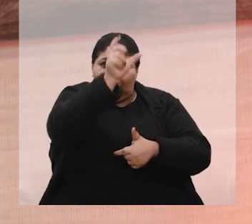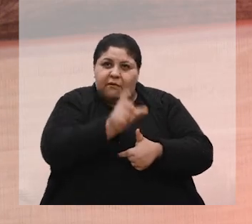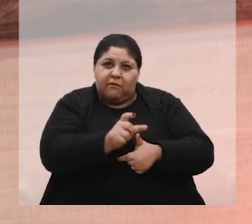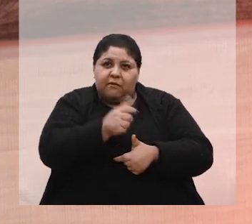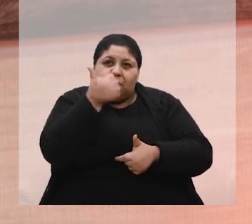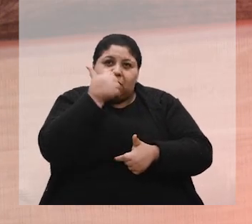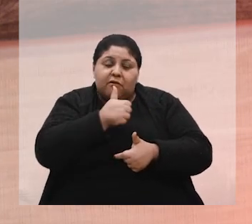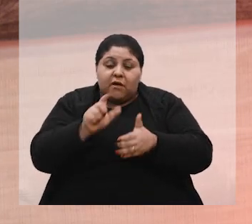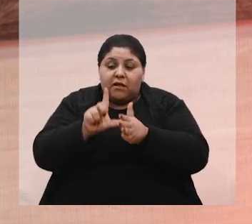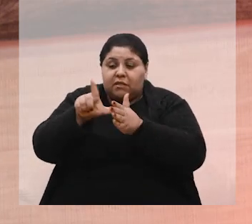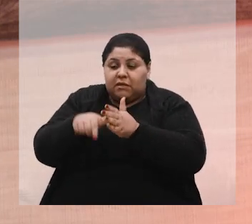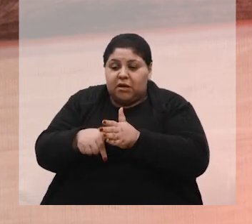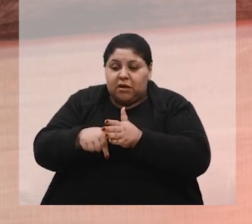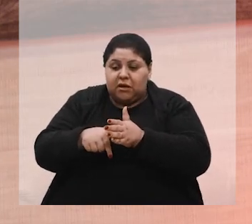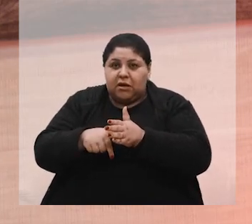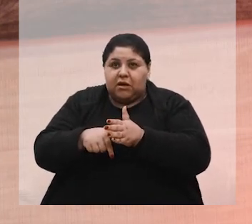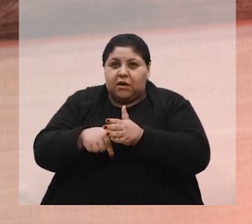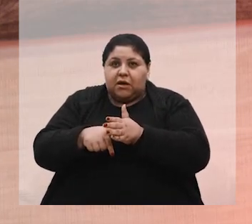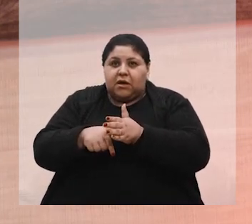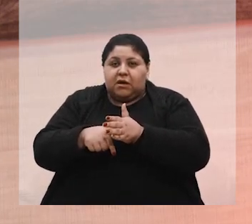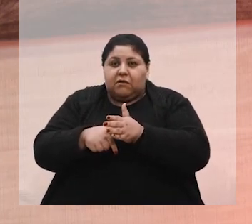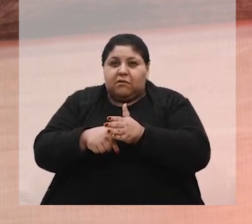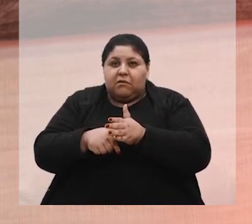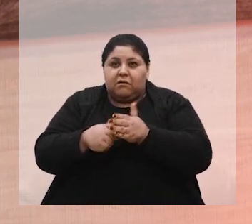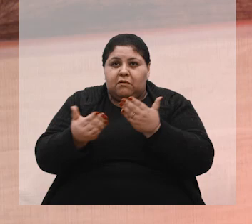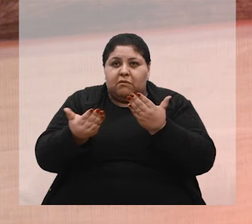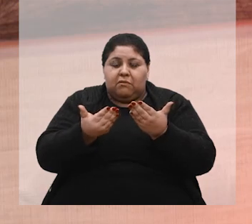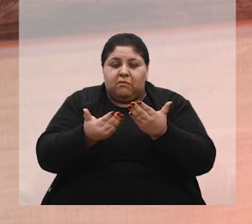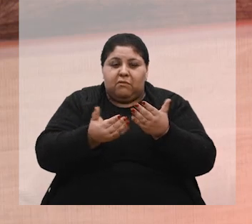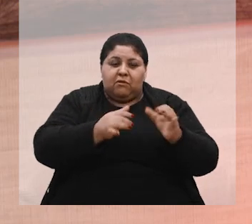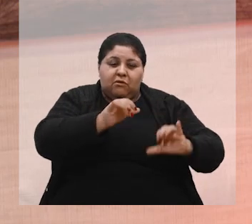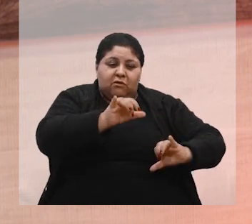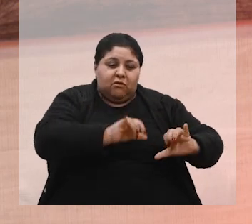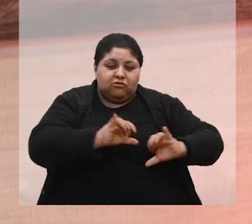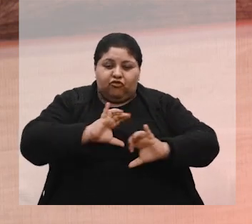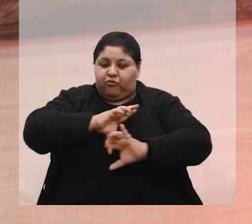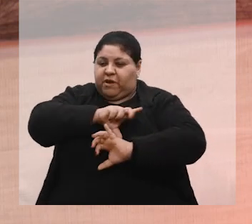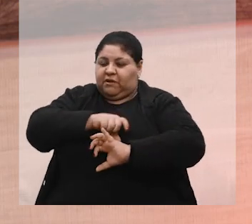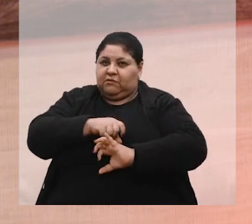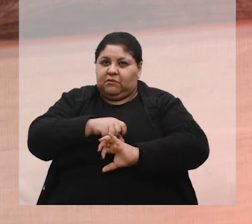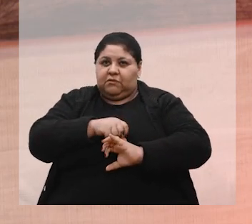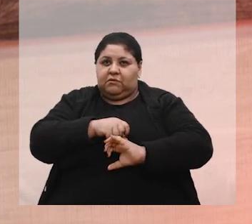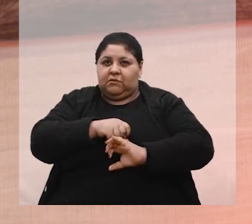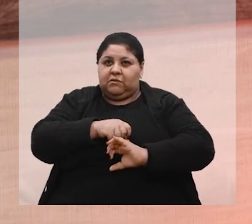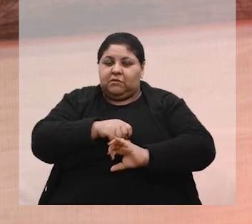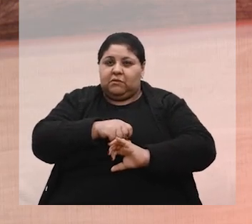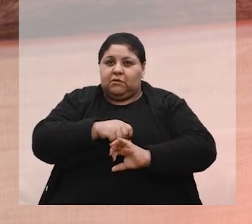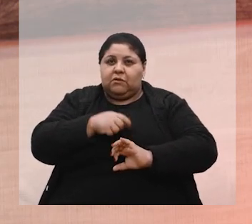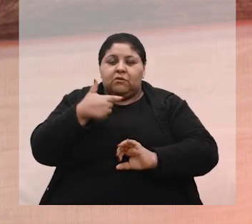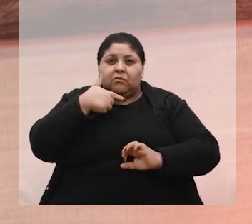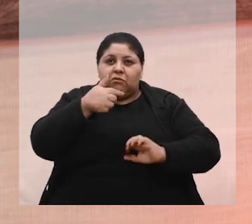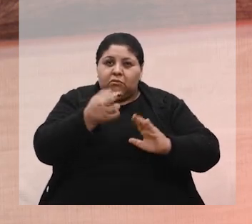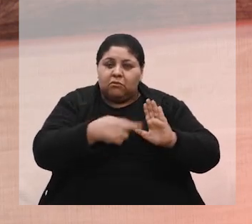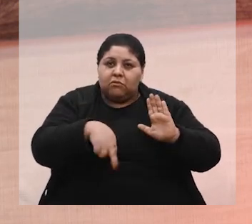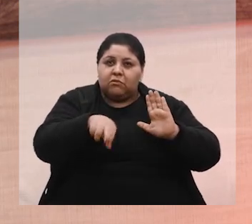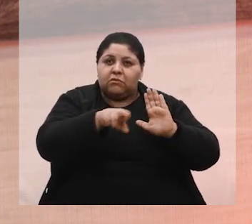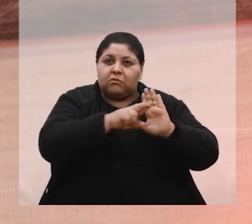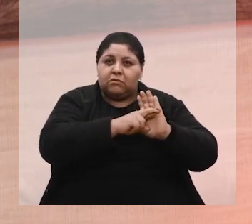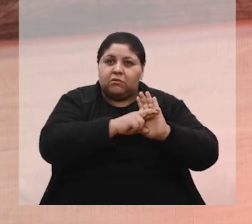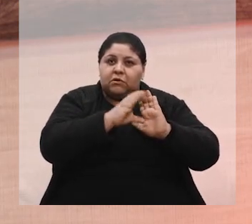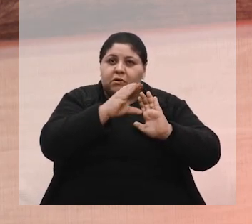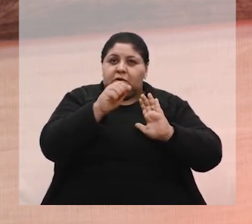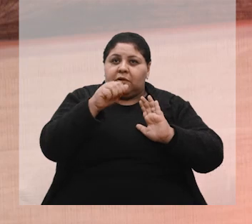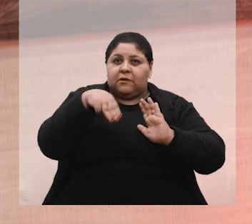mulher e tal. E depois eu queria entrar também nessa dicotomia entre sofrimento, amor e tal. Mas eu gostaria de recuperar um pouco